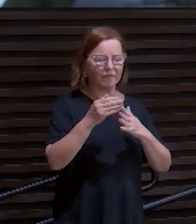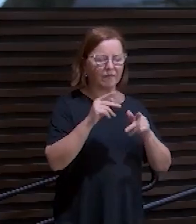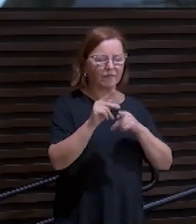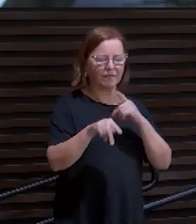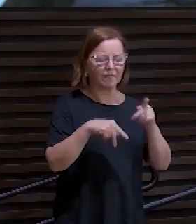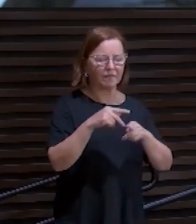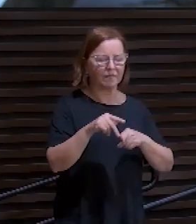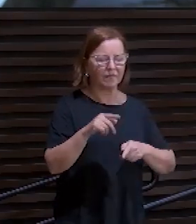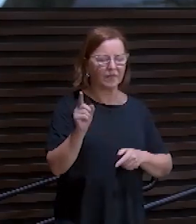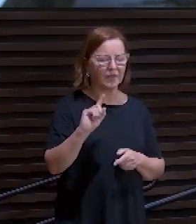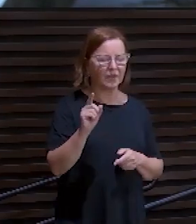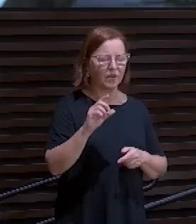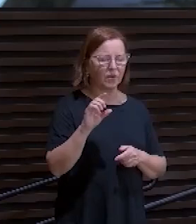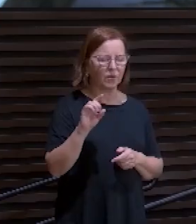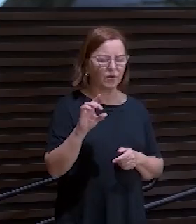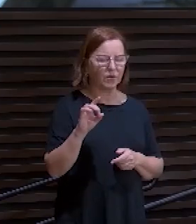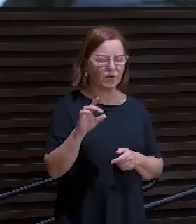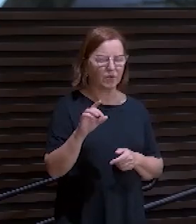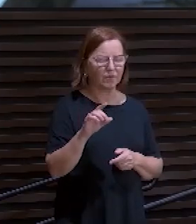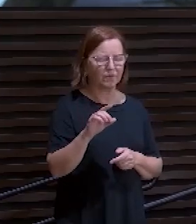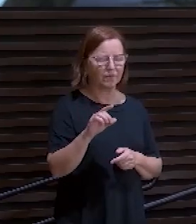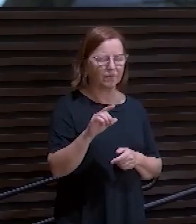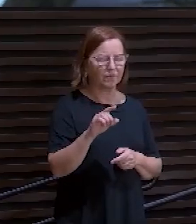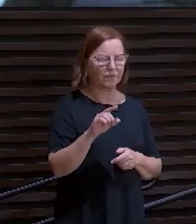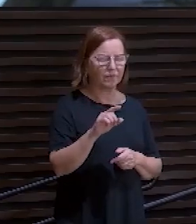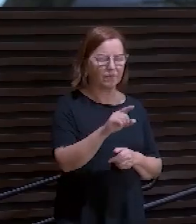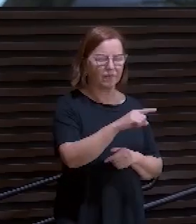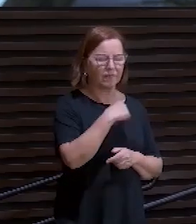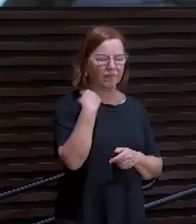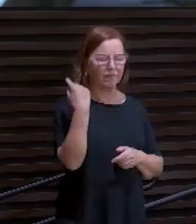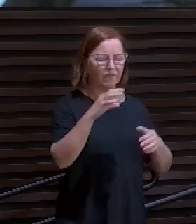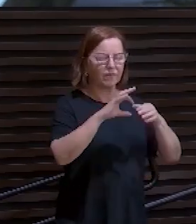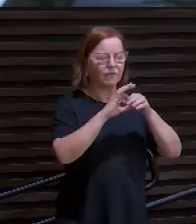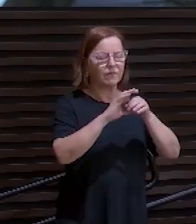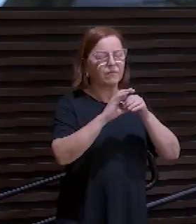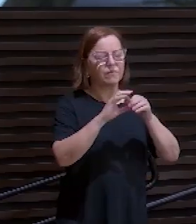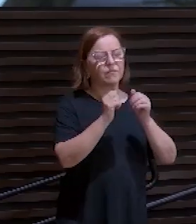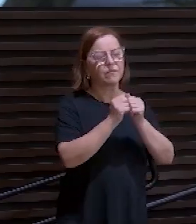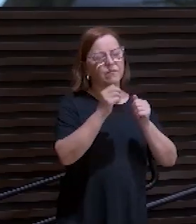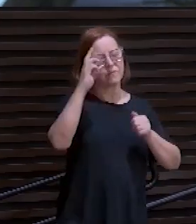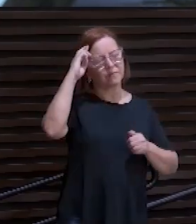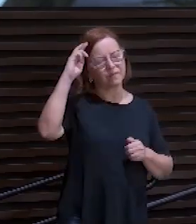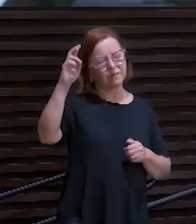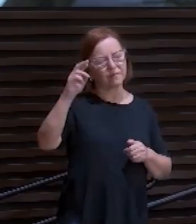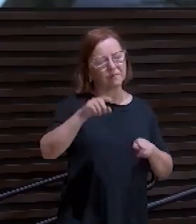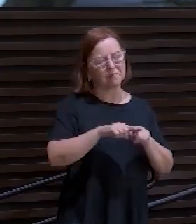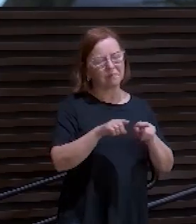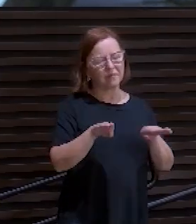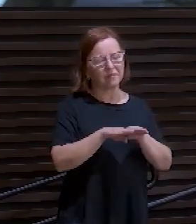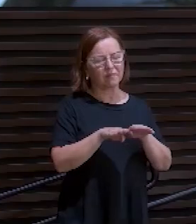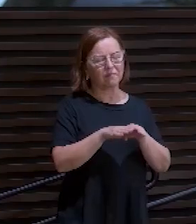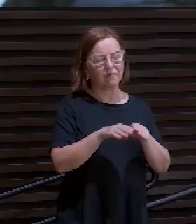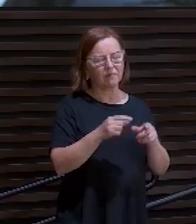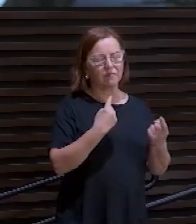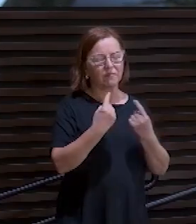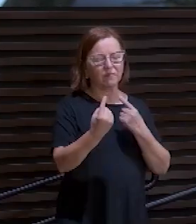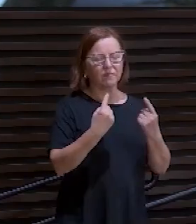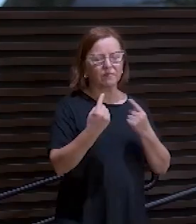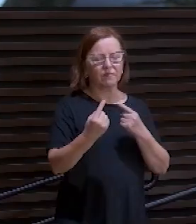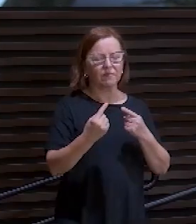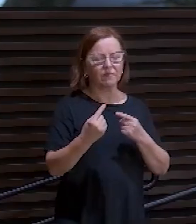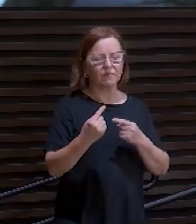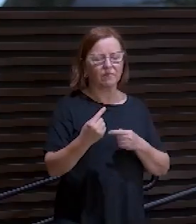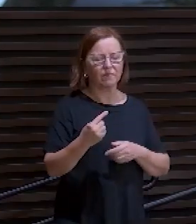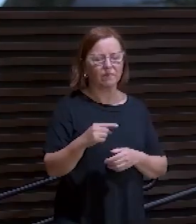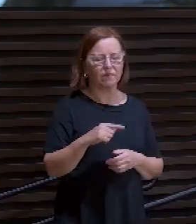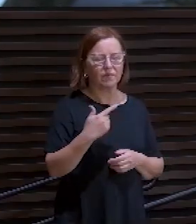Não apenas a nossa relação com o Senhor, mas também uns com os outros. E não há